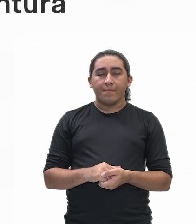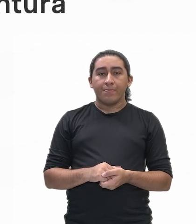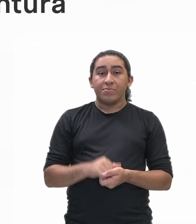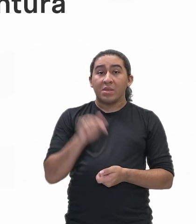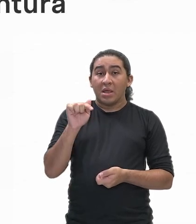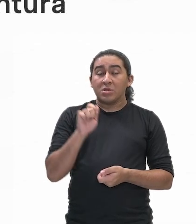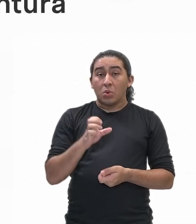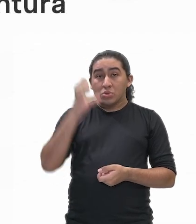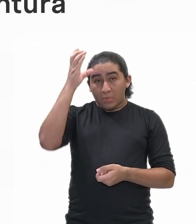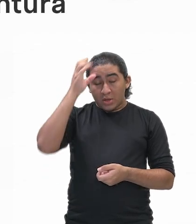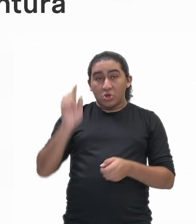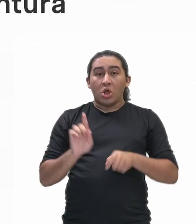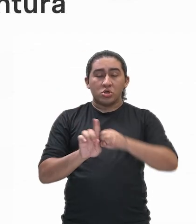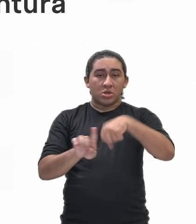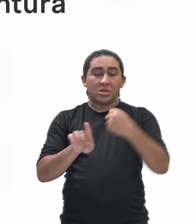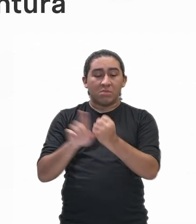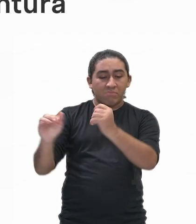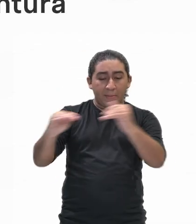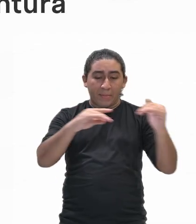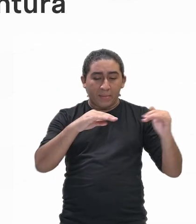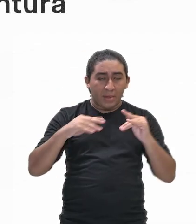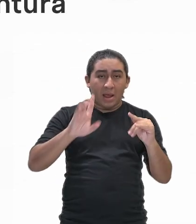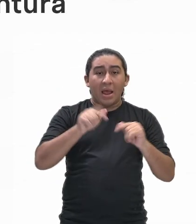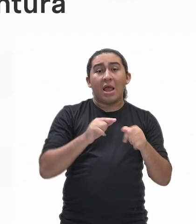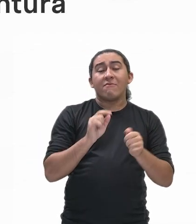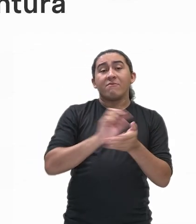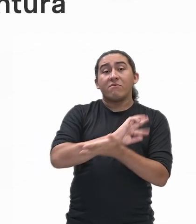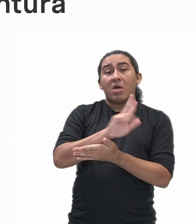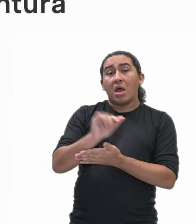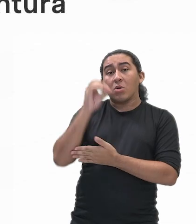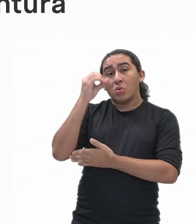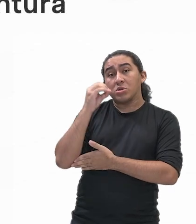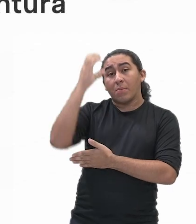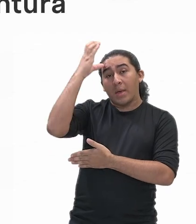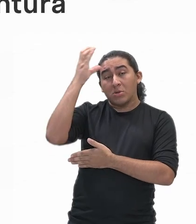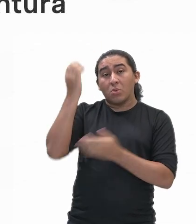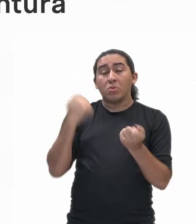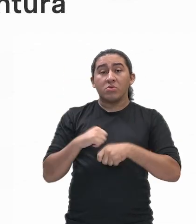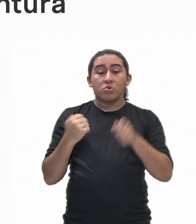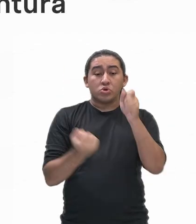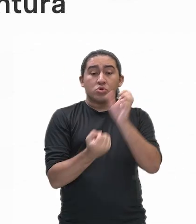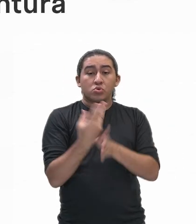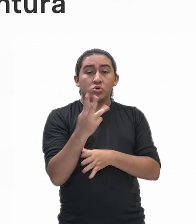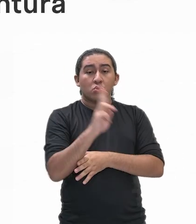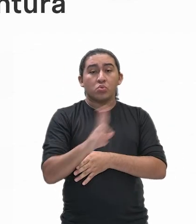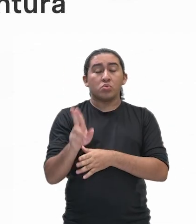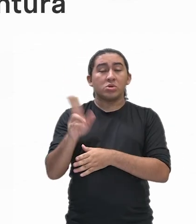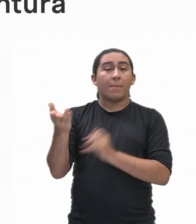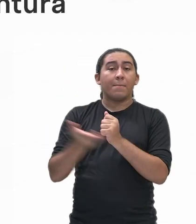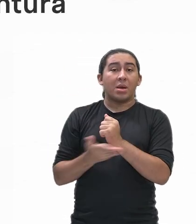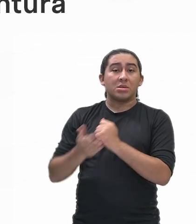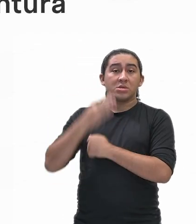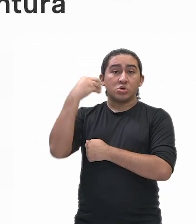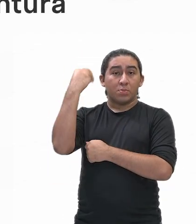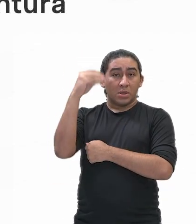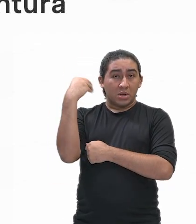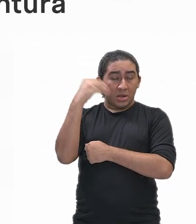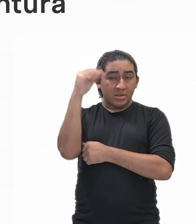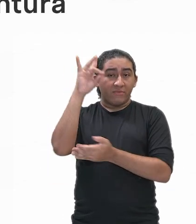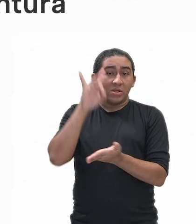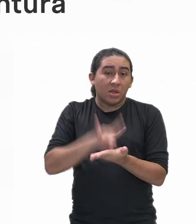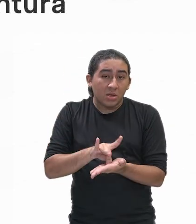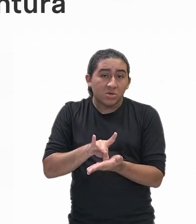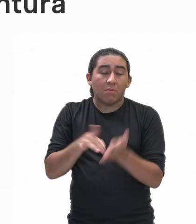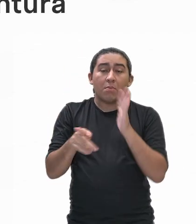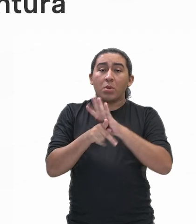comum compreende o conjunto de saberes e práticas produzidos com base nas experiências concretas